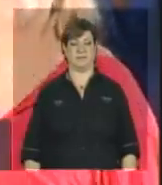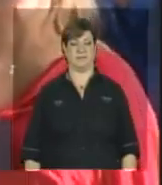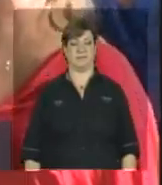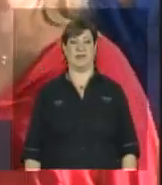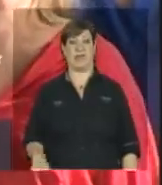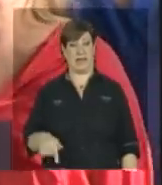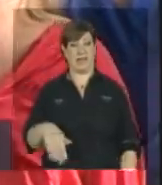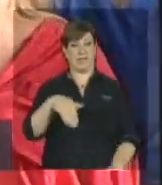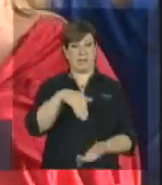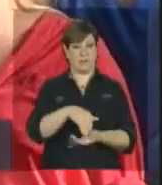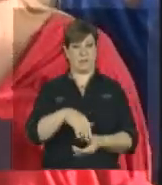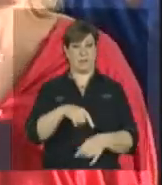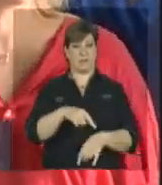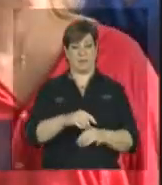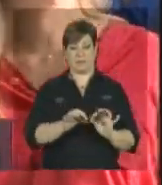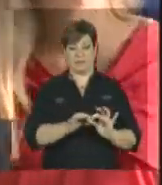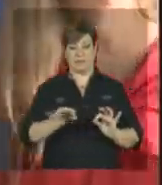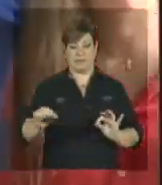Esse último trecho,